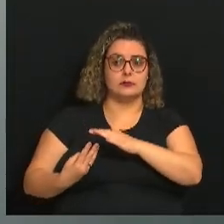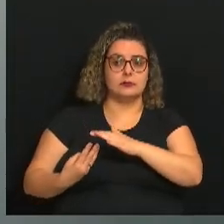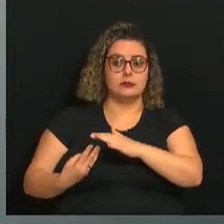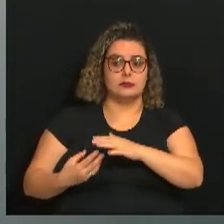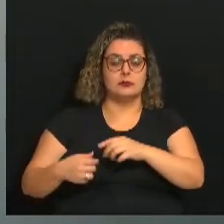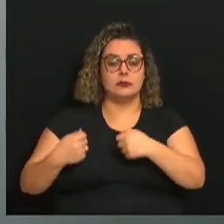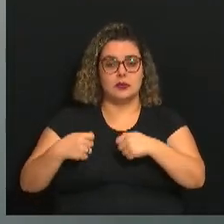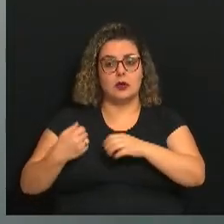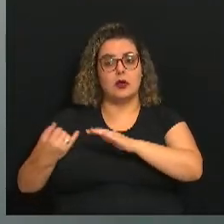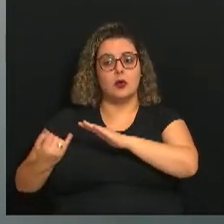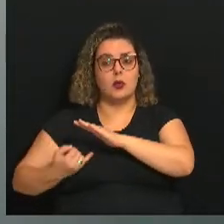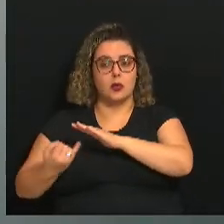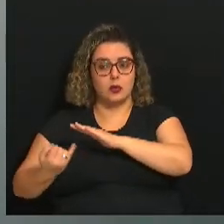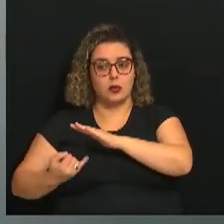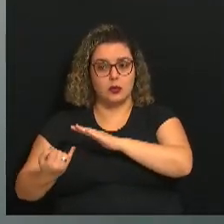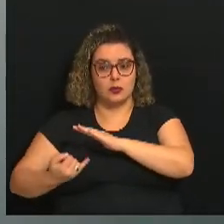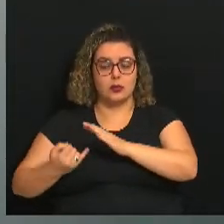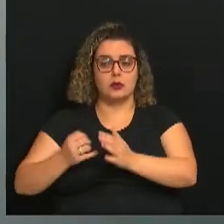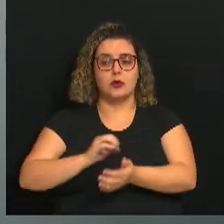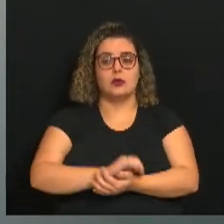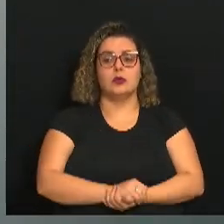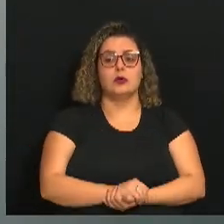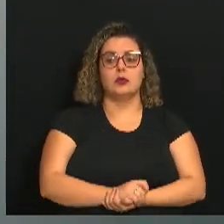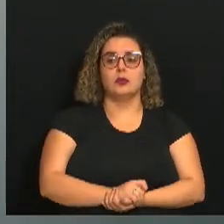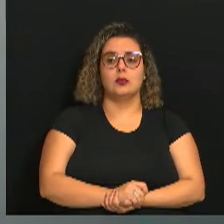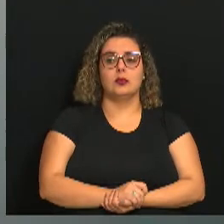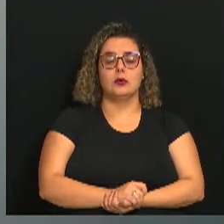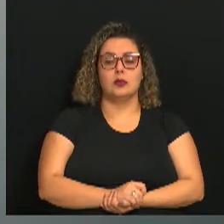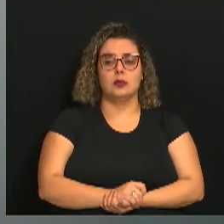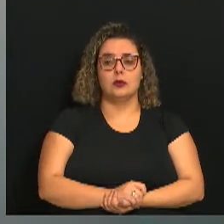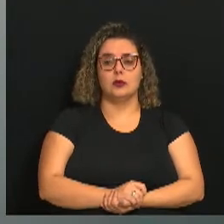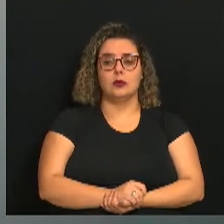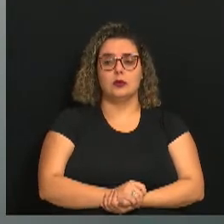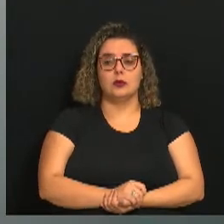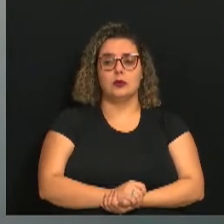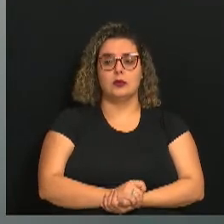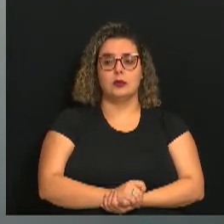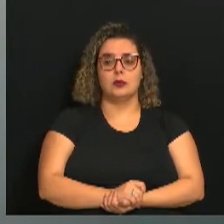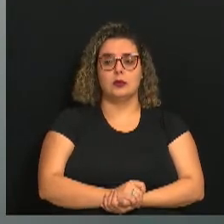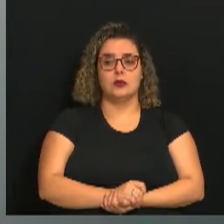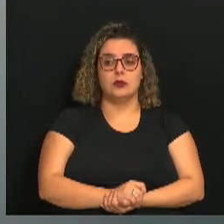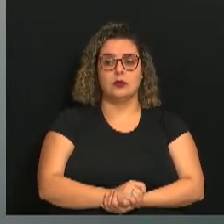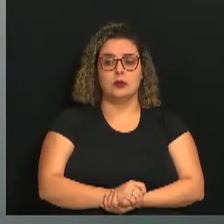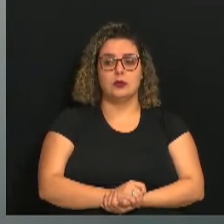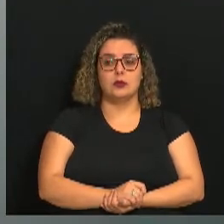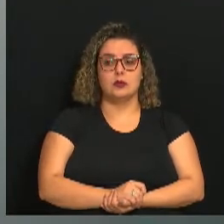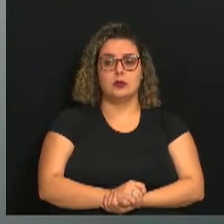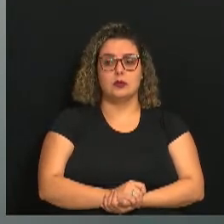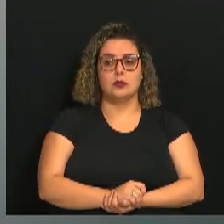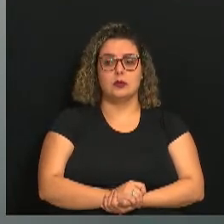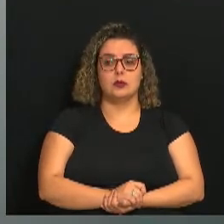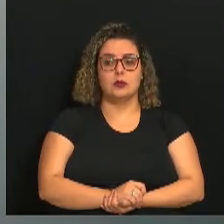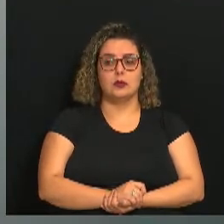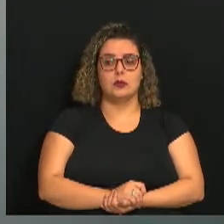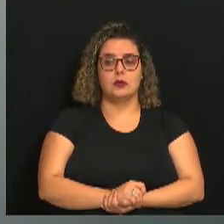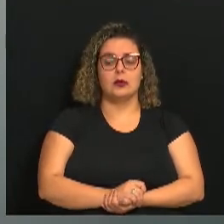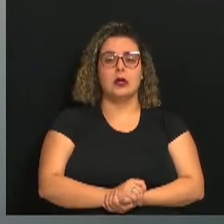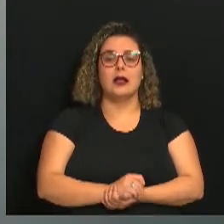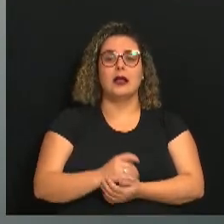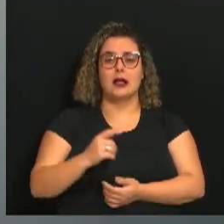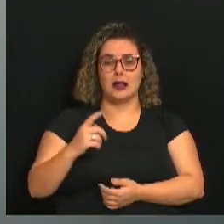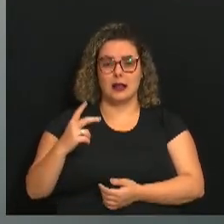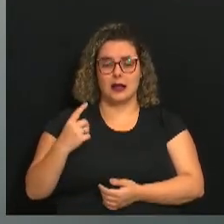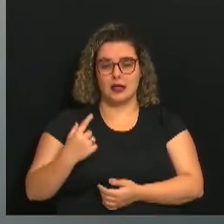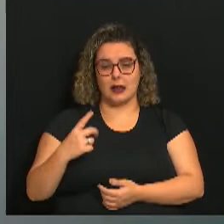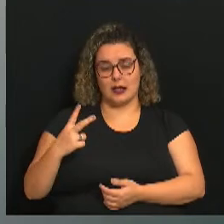Né? A gente não pode entrar em questões que perpassem esse universo aí. Mas,